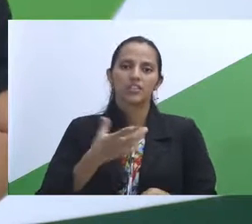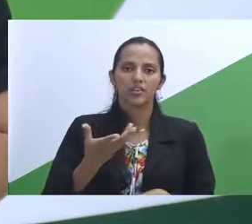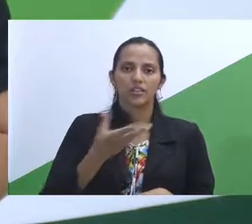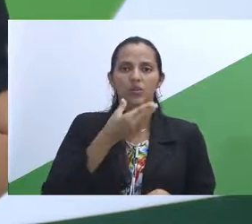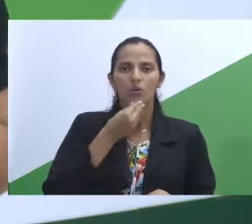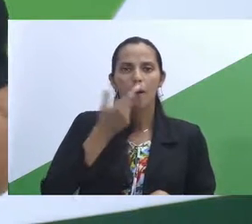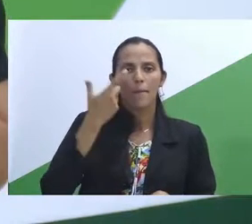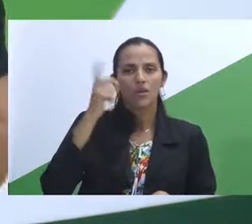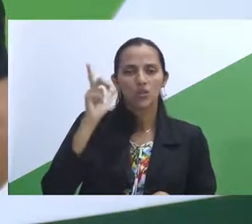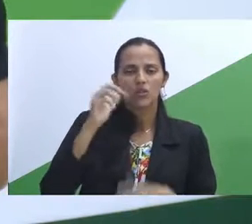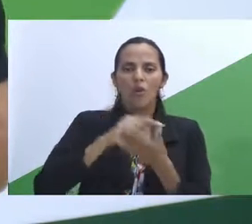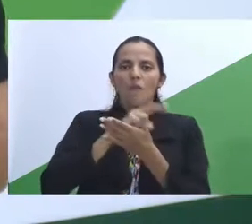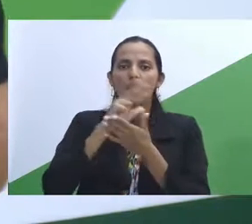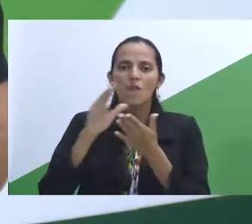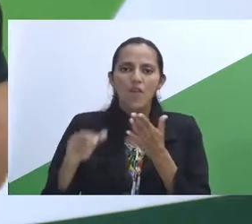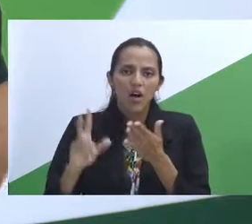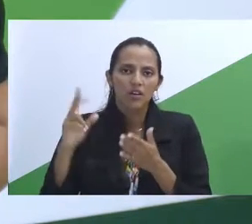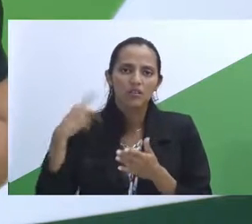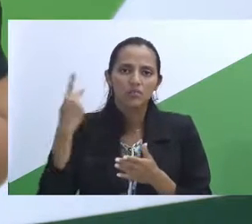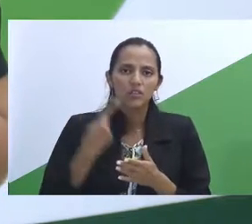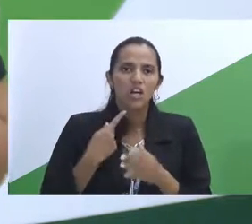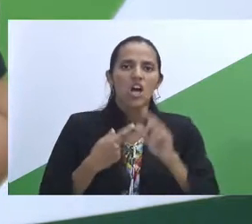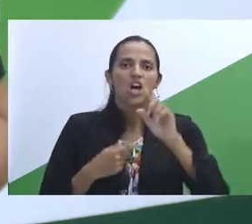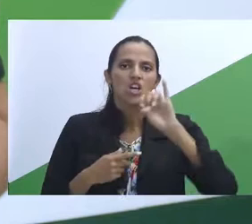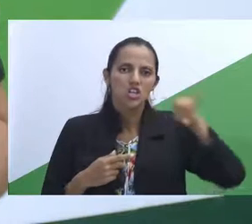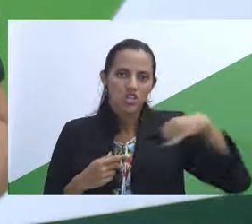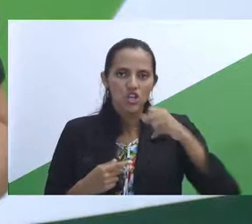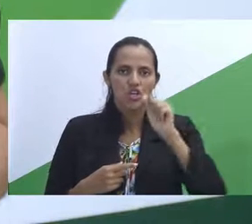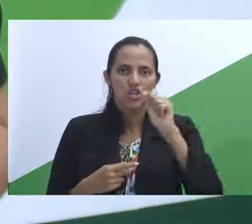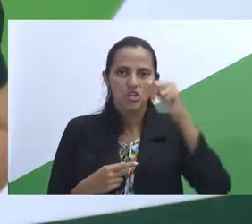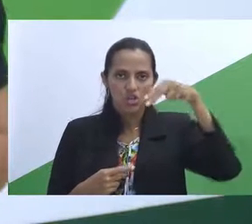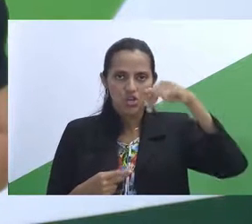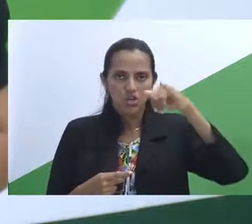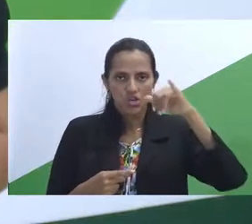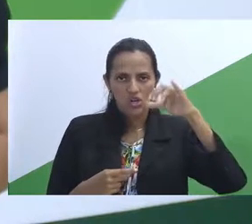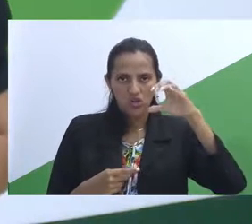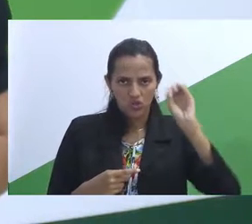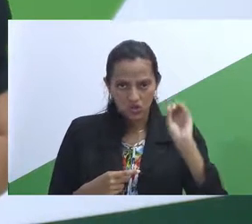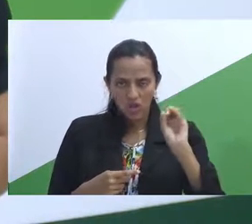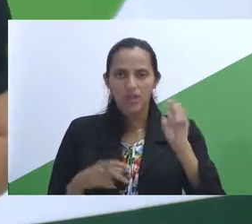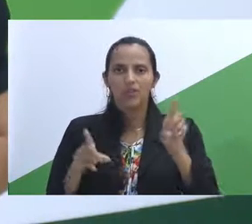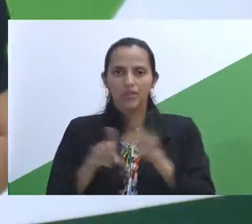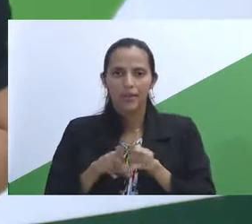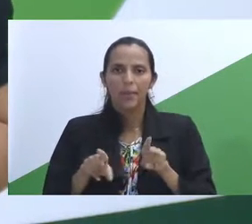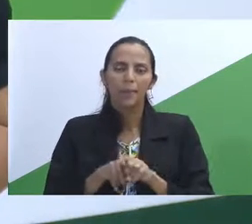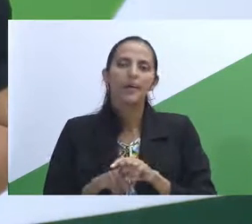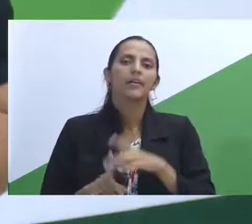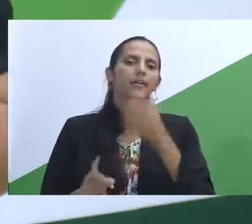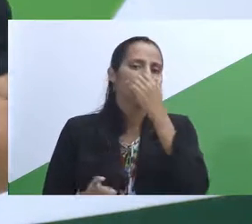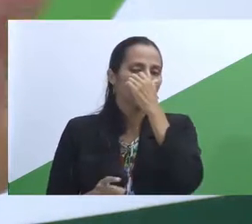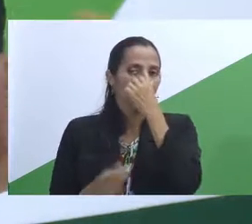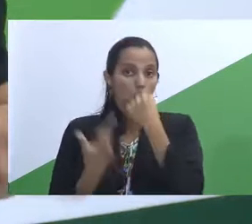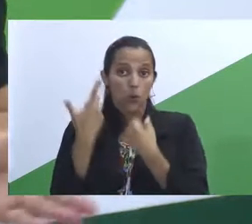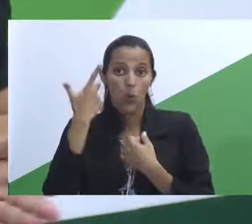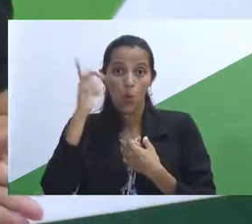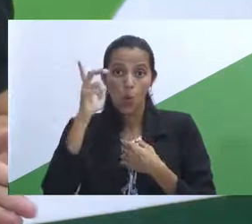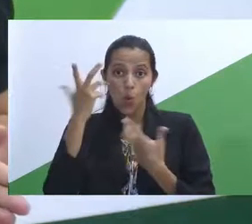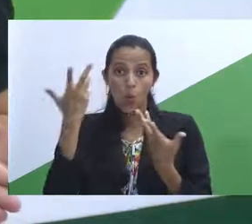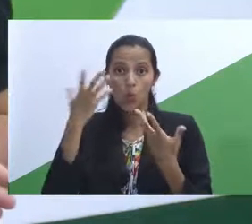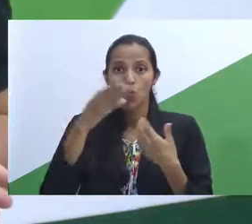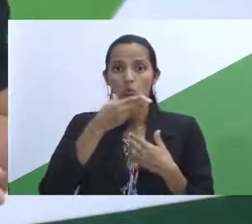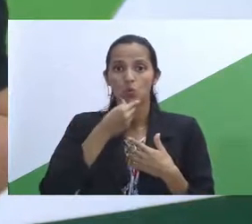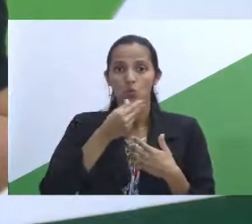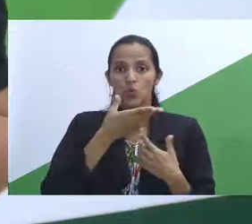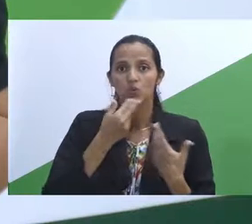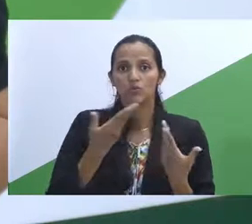Juscelino Kubitschek, Jânio Quadros, e aí, o golpe de 64, no governo, então, do João Goulart. A gente tem, pós, então, esse período de